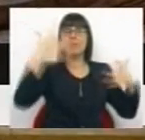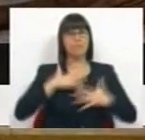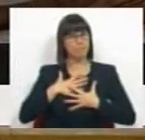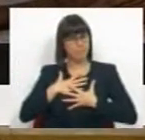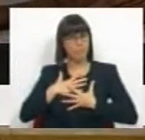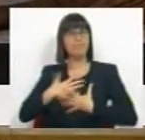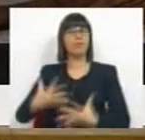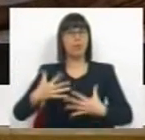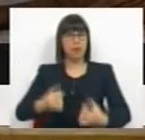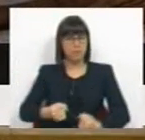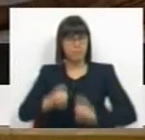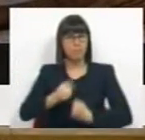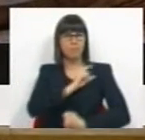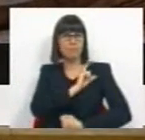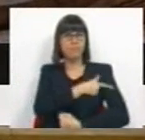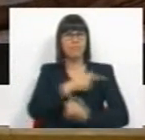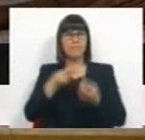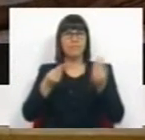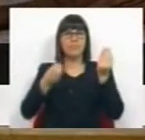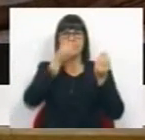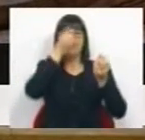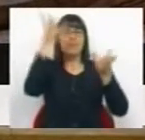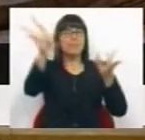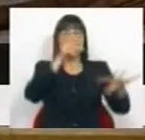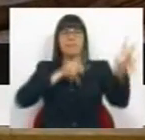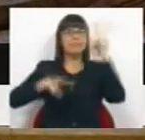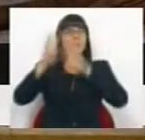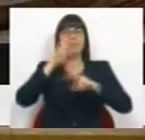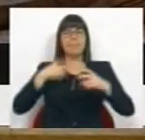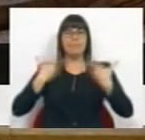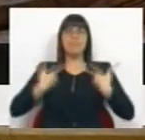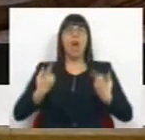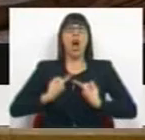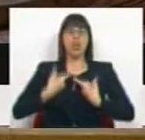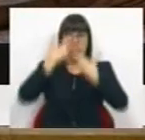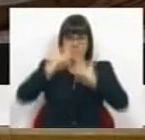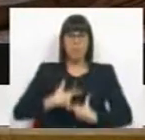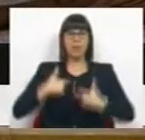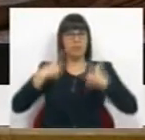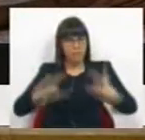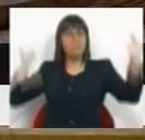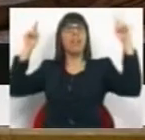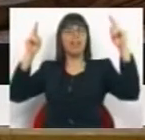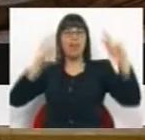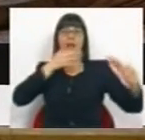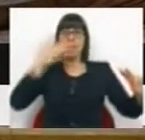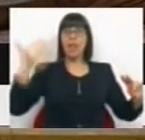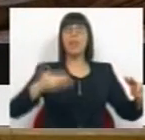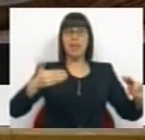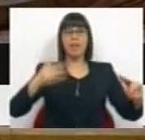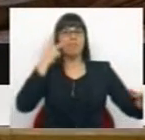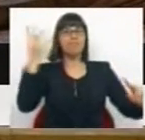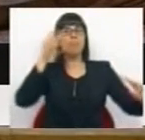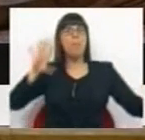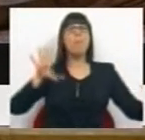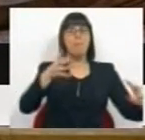essa vontade e essa força e esse cheiro a cravos e esse desejo de ser pessoa, de ser cidadão livre e com direitos e de